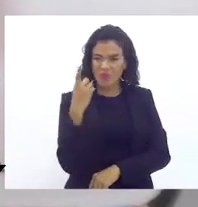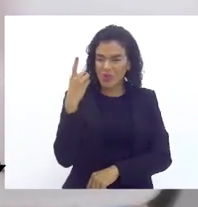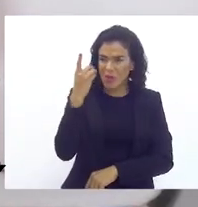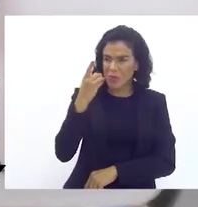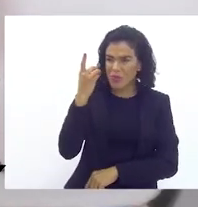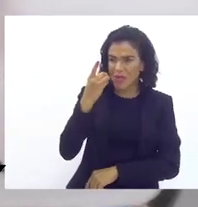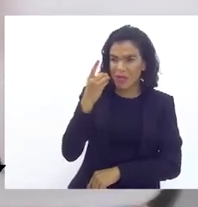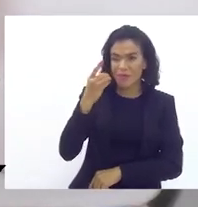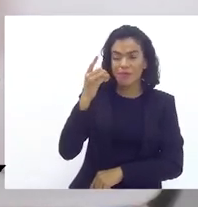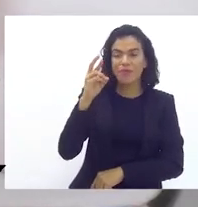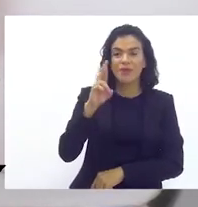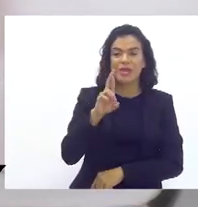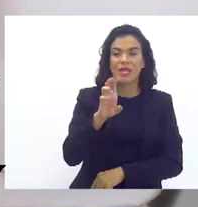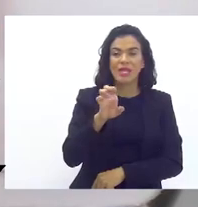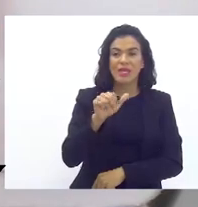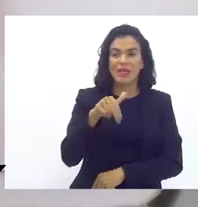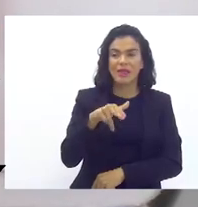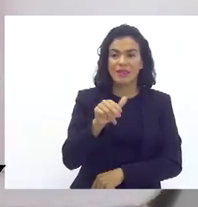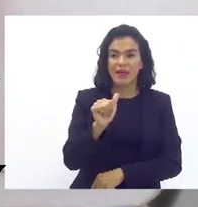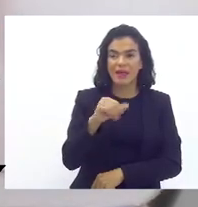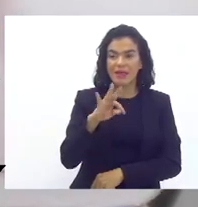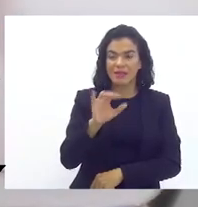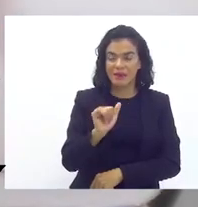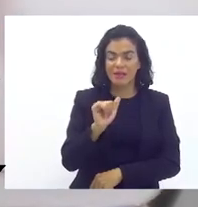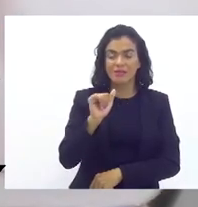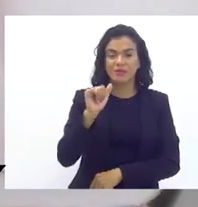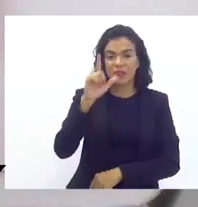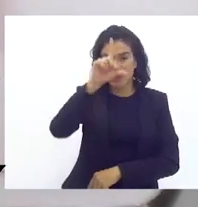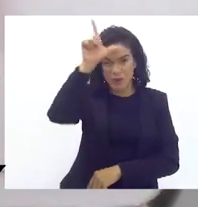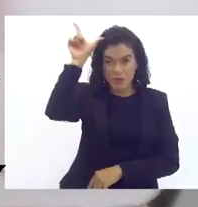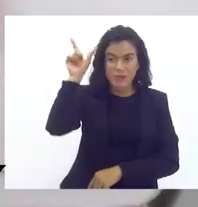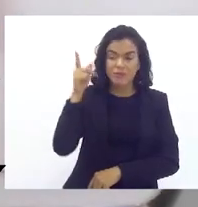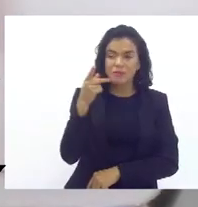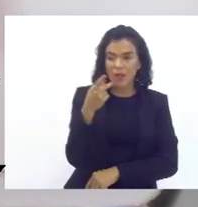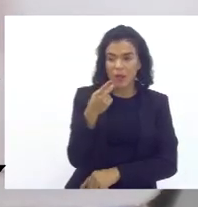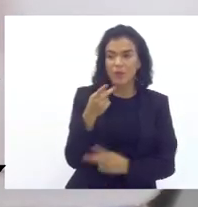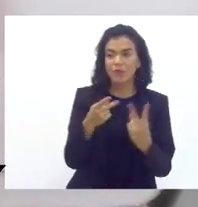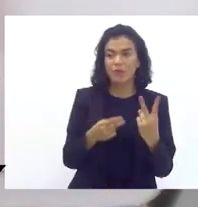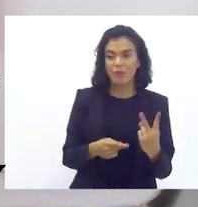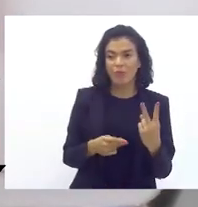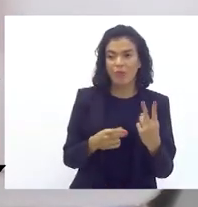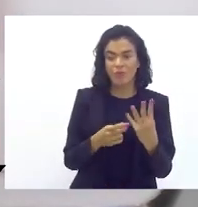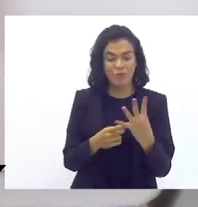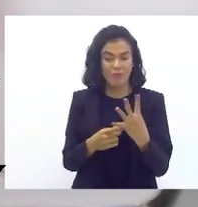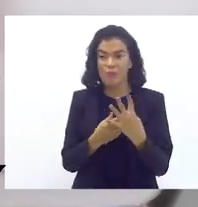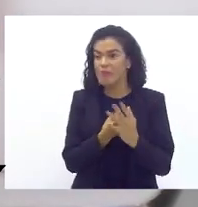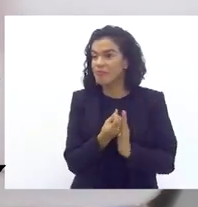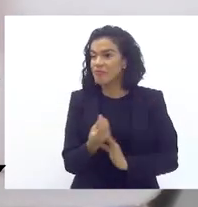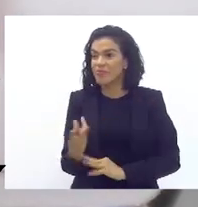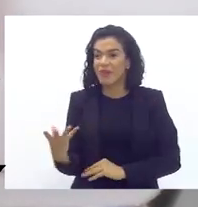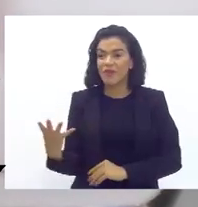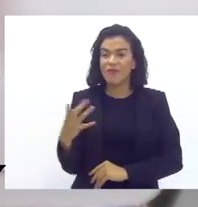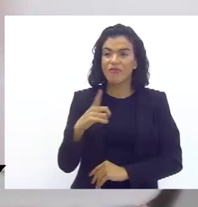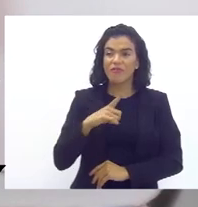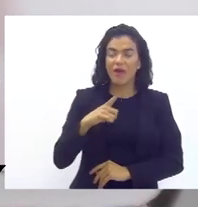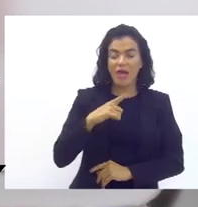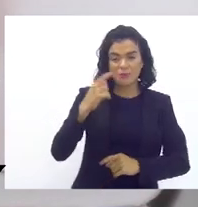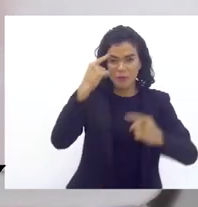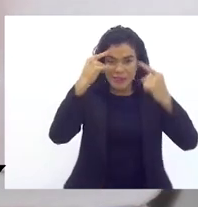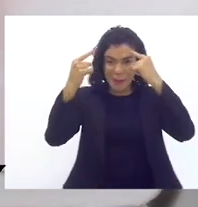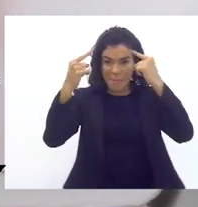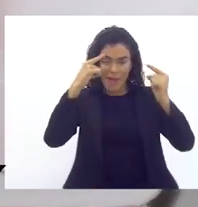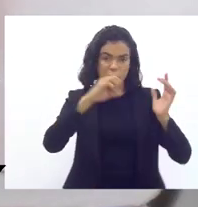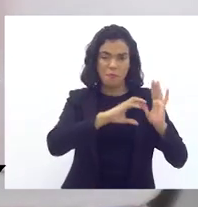Renata Souza Luiz Paulo nós temos aqui uma assembleia que tem muitas posições diferentes